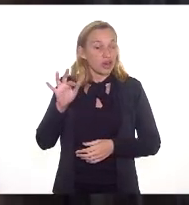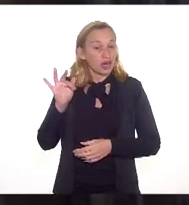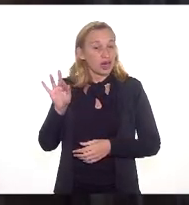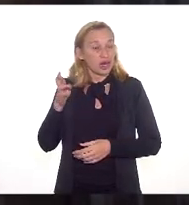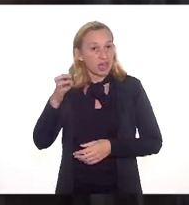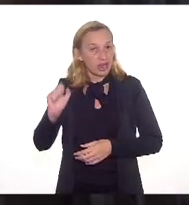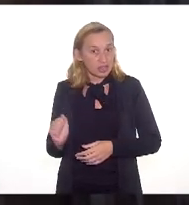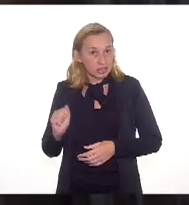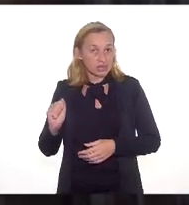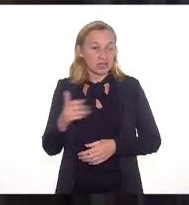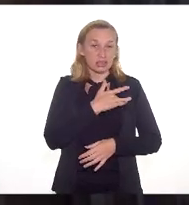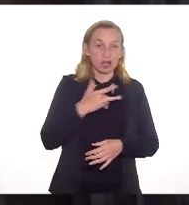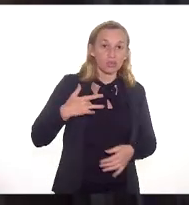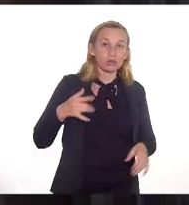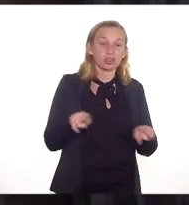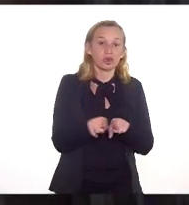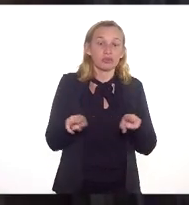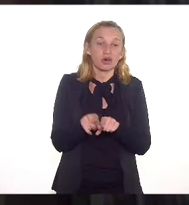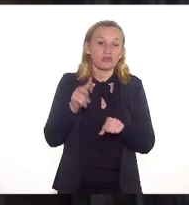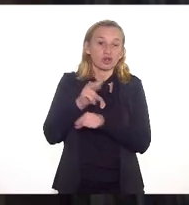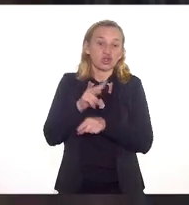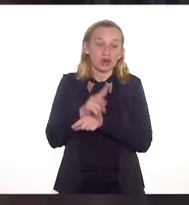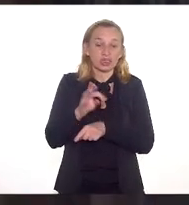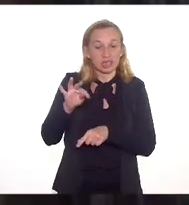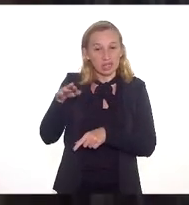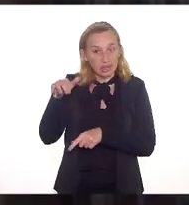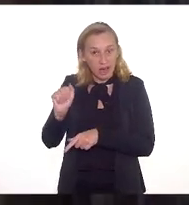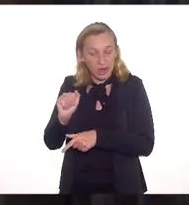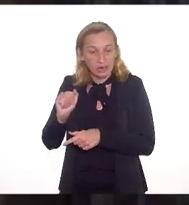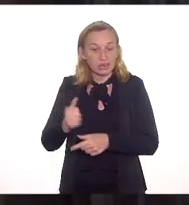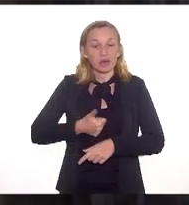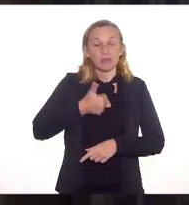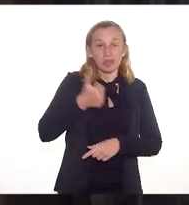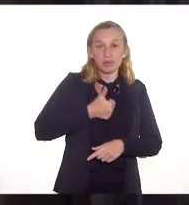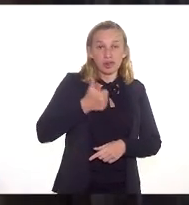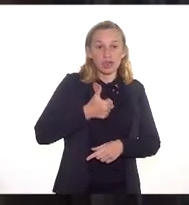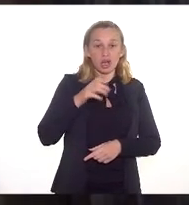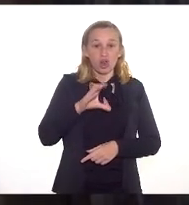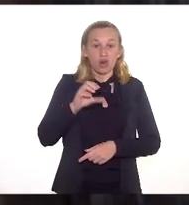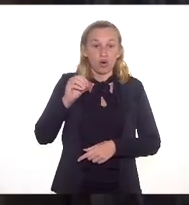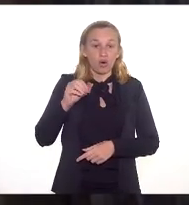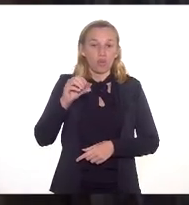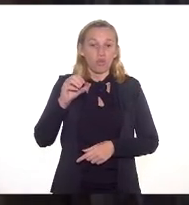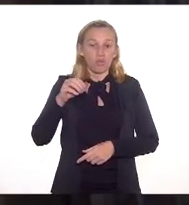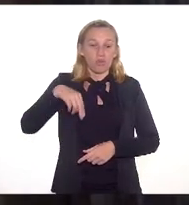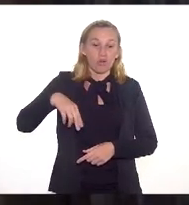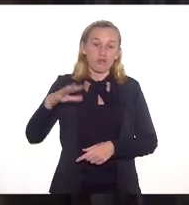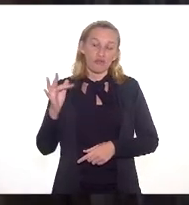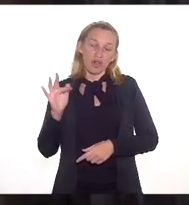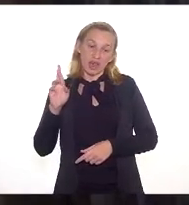de Vigilância Sanitária, na primeira Conferência Nacional de